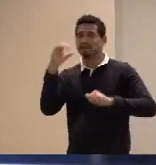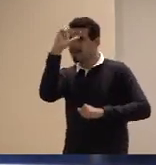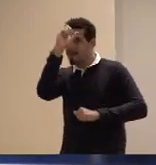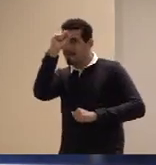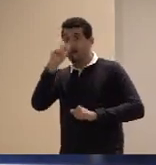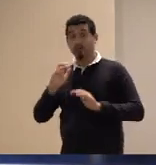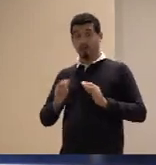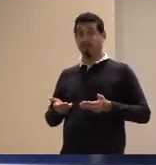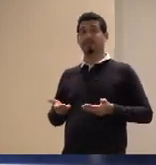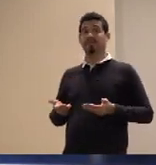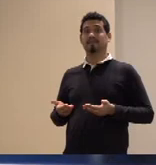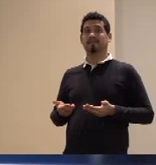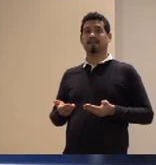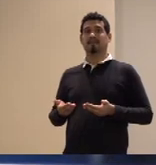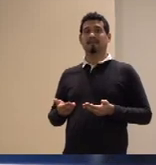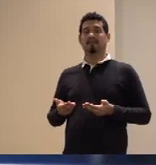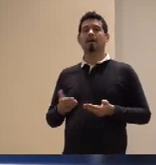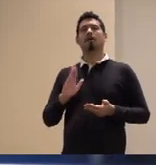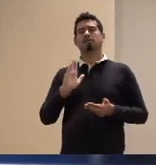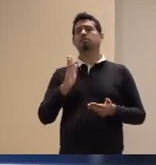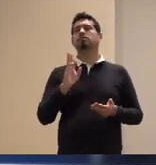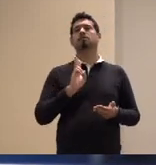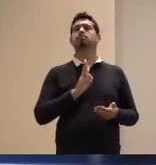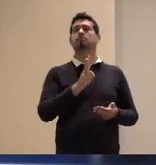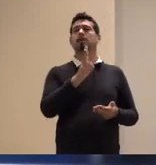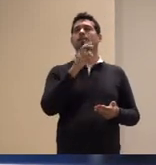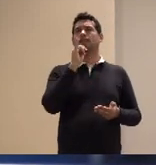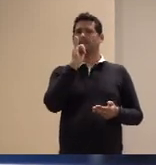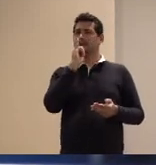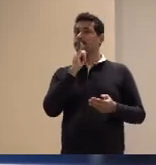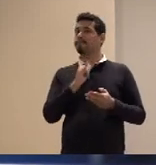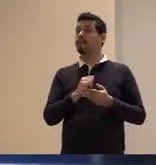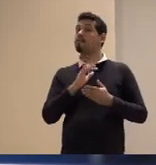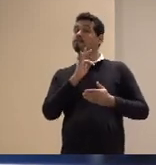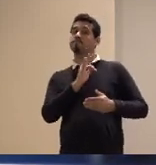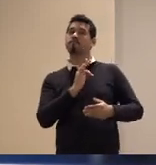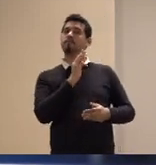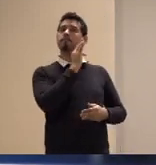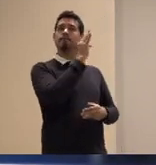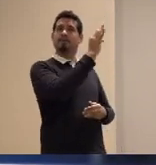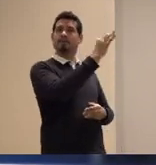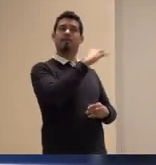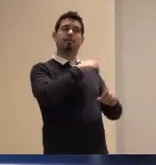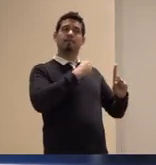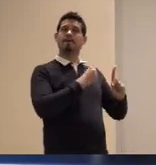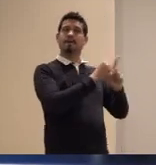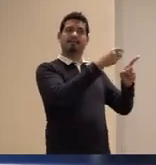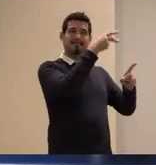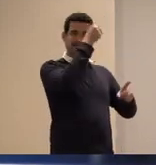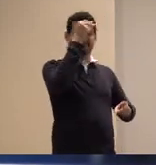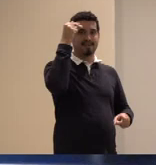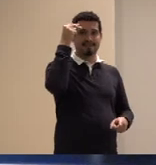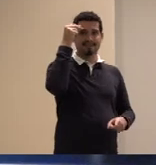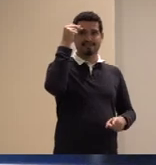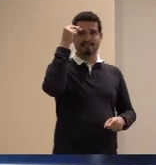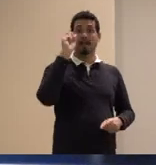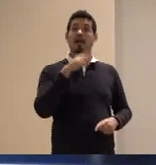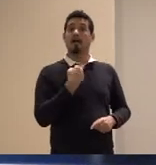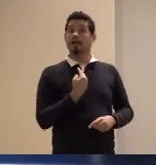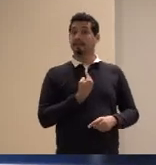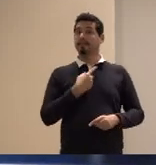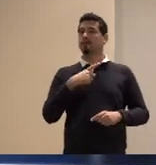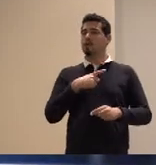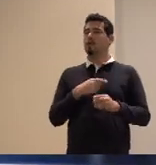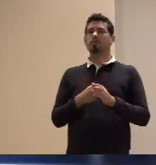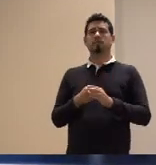aqui, como a gente sempre ouve, né, acaba lá no município. Então, nós, como conselhos estaduais, a